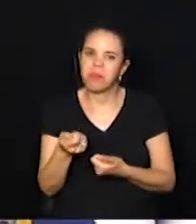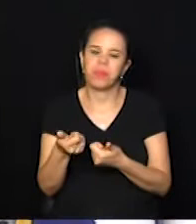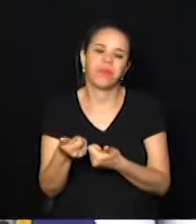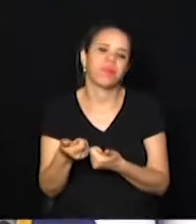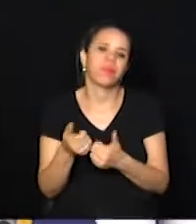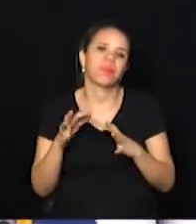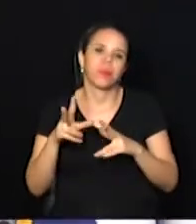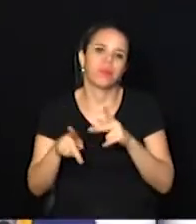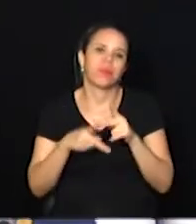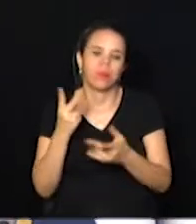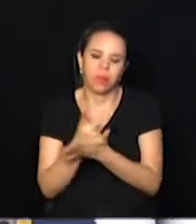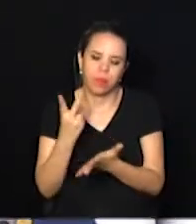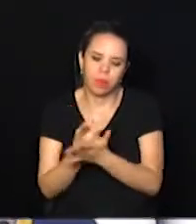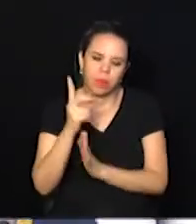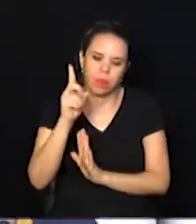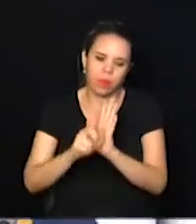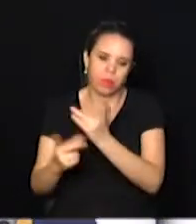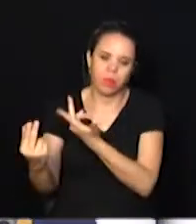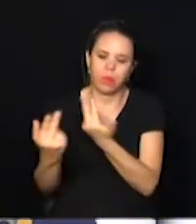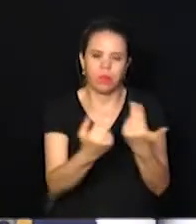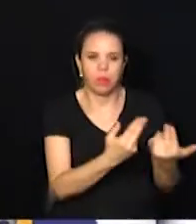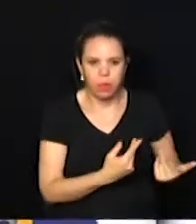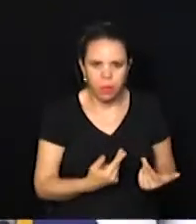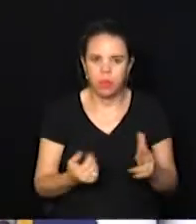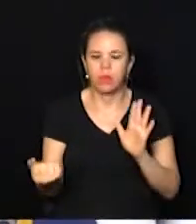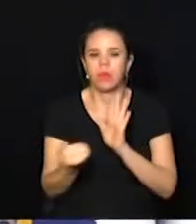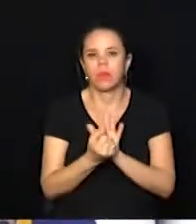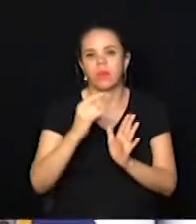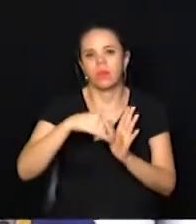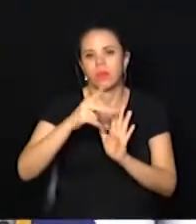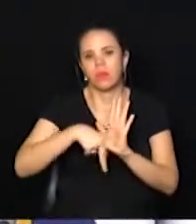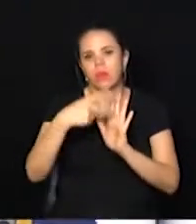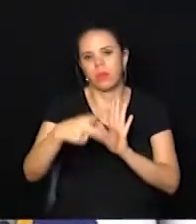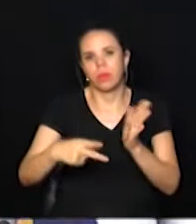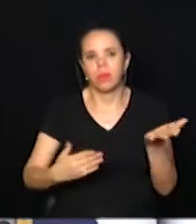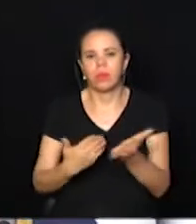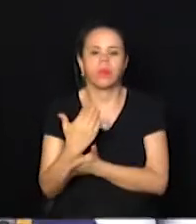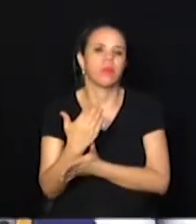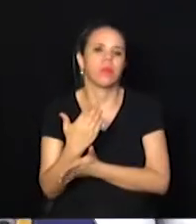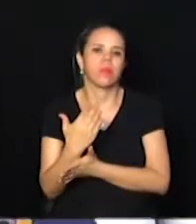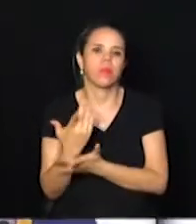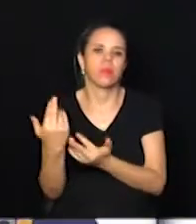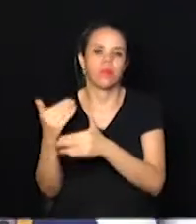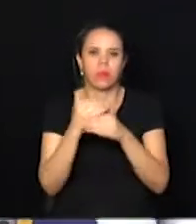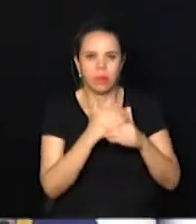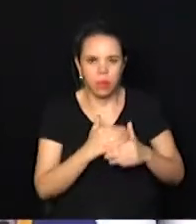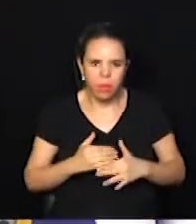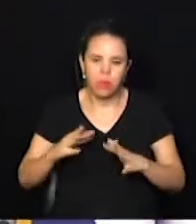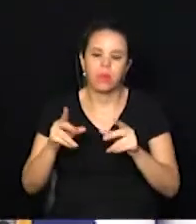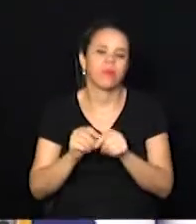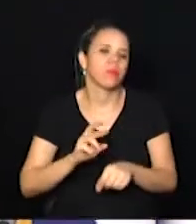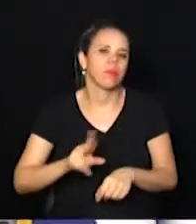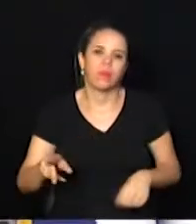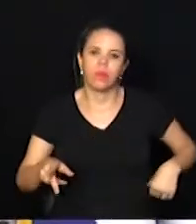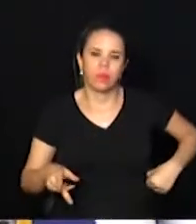Todos teriam o mesmo direito de protocolar o seu projeto e ser aprovado igualmente para todos. Não era